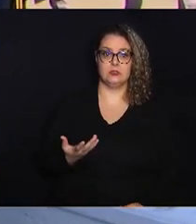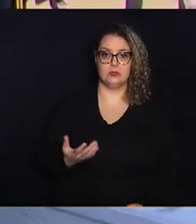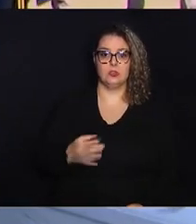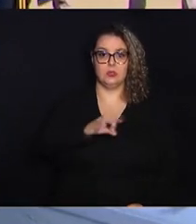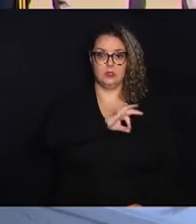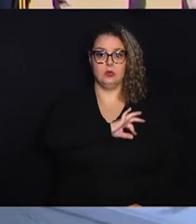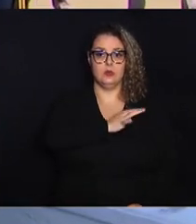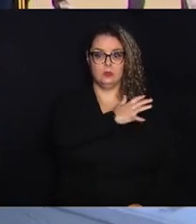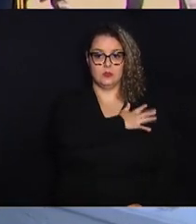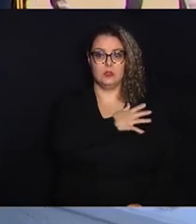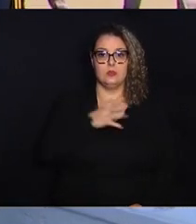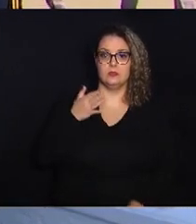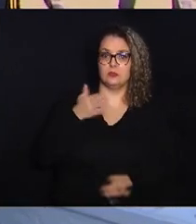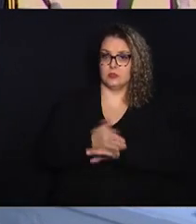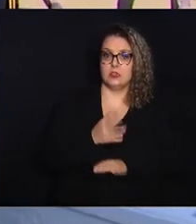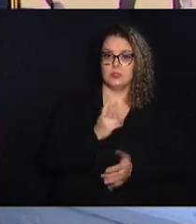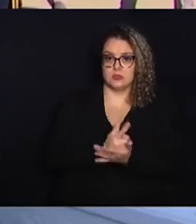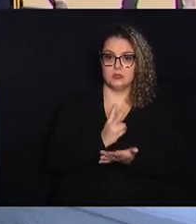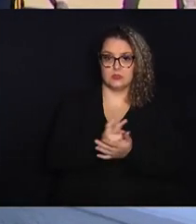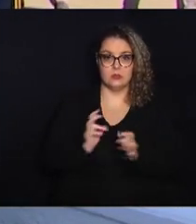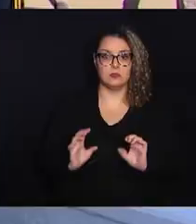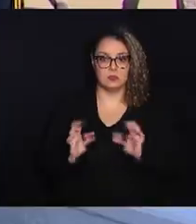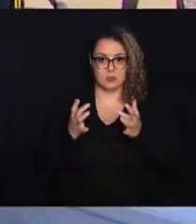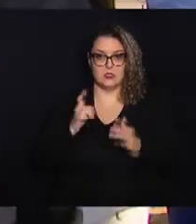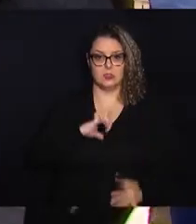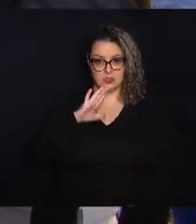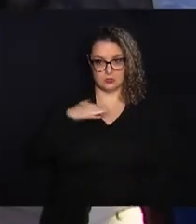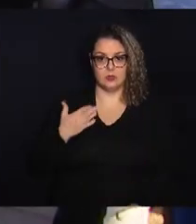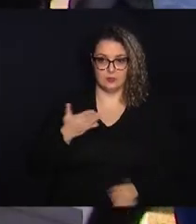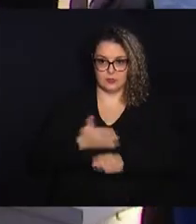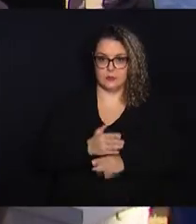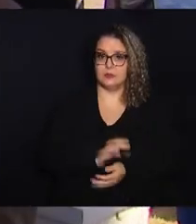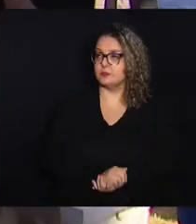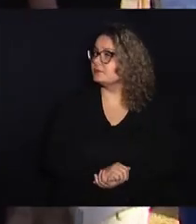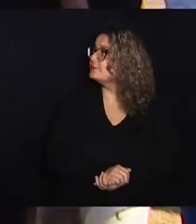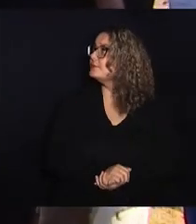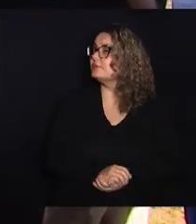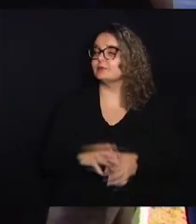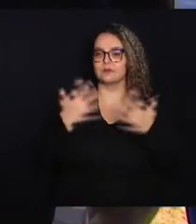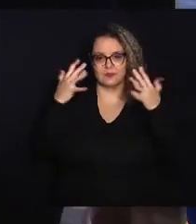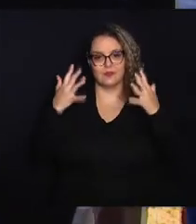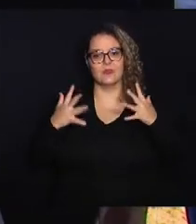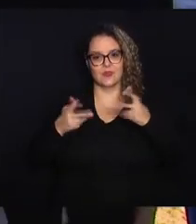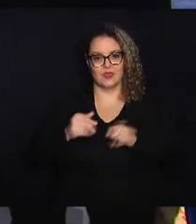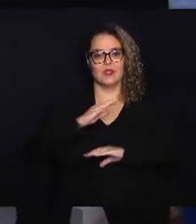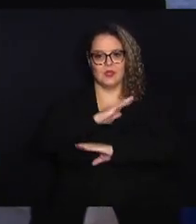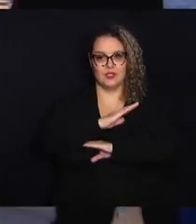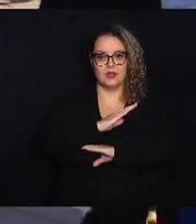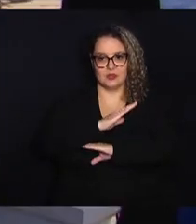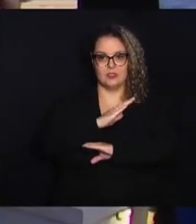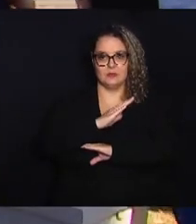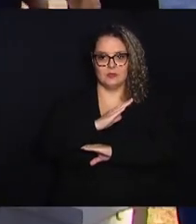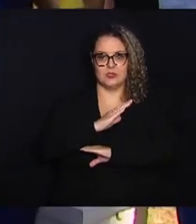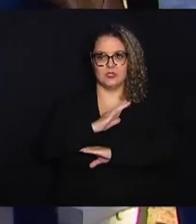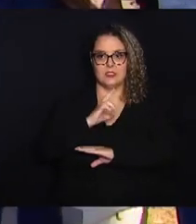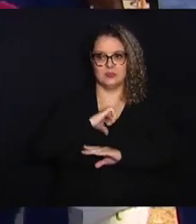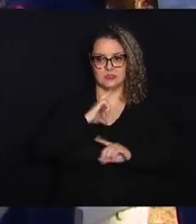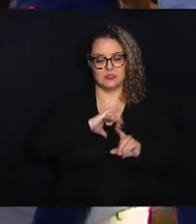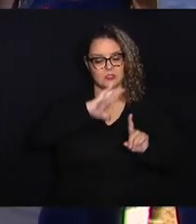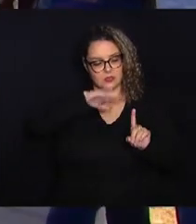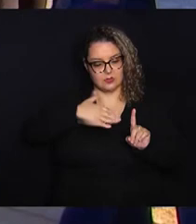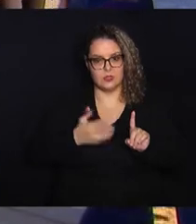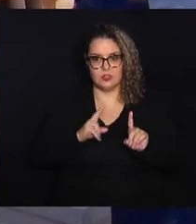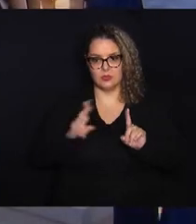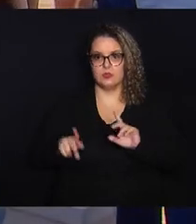parte sempre desses eventos e tem a honra em participar. Parabéns a todos e a Câmara tem que prestigiar em nome